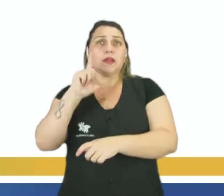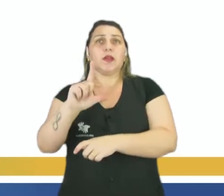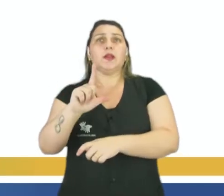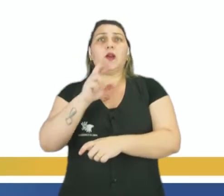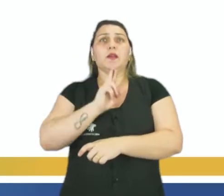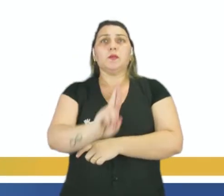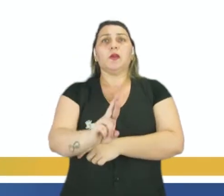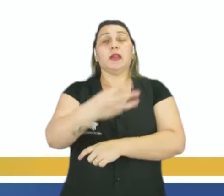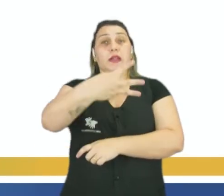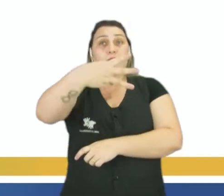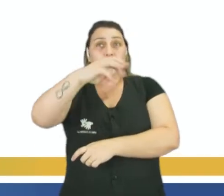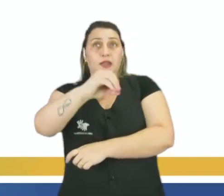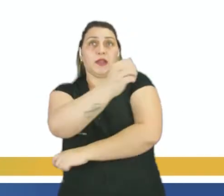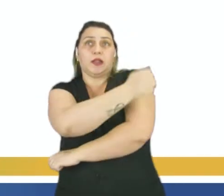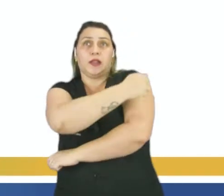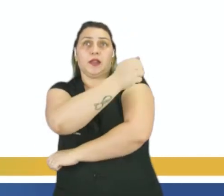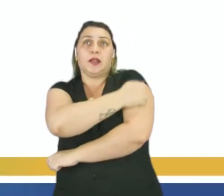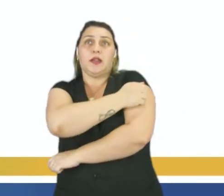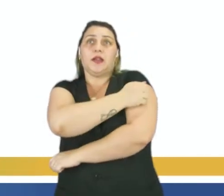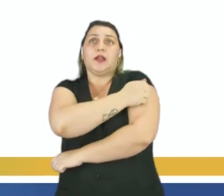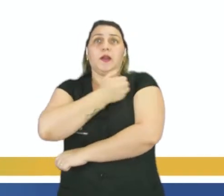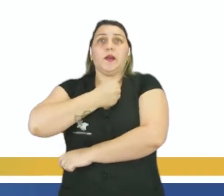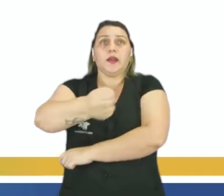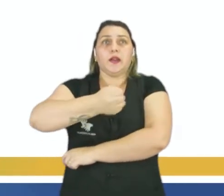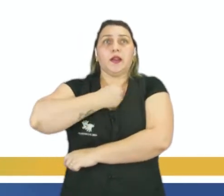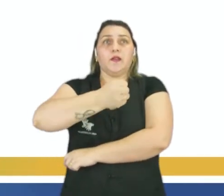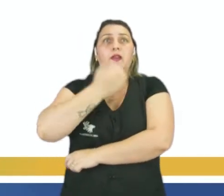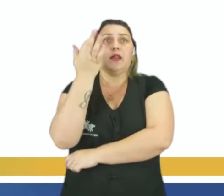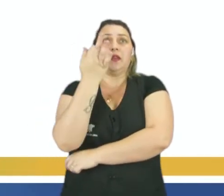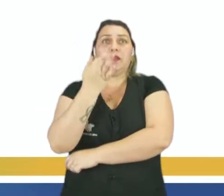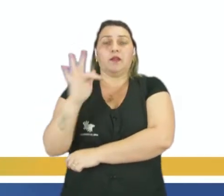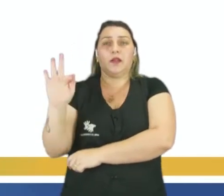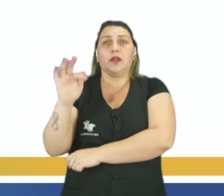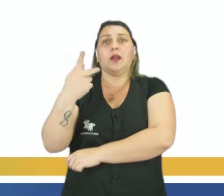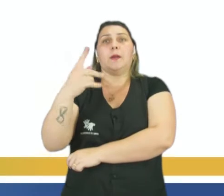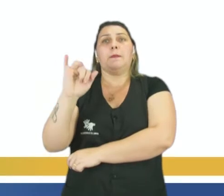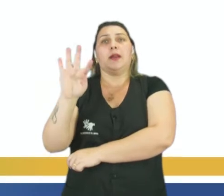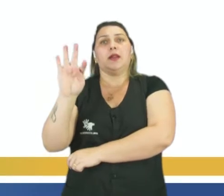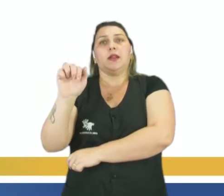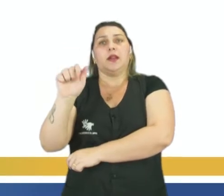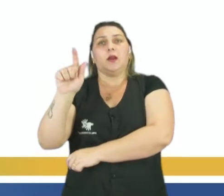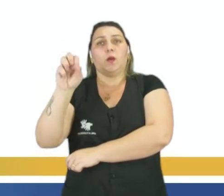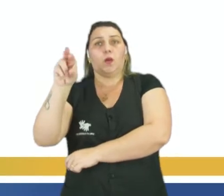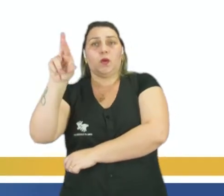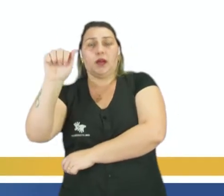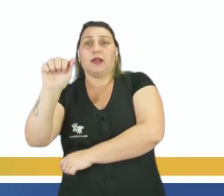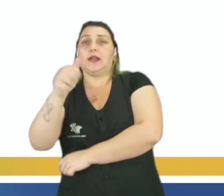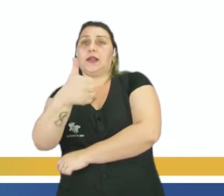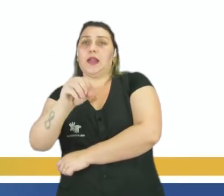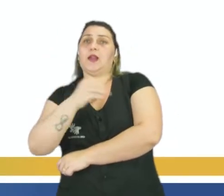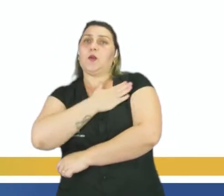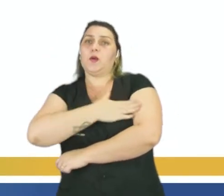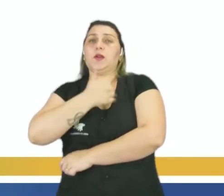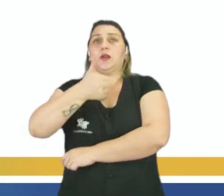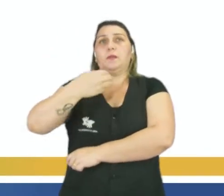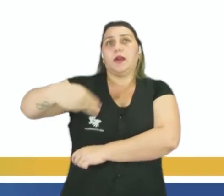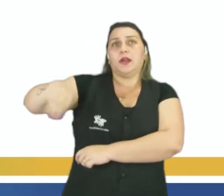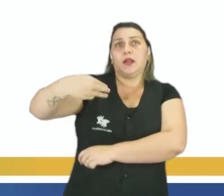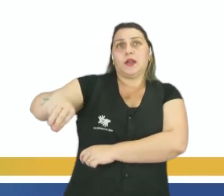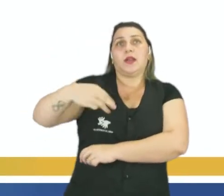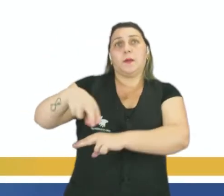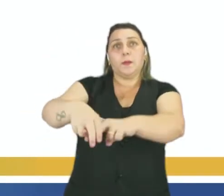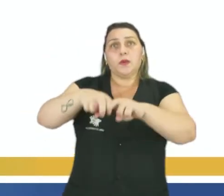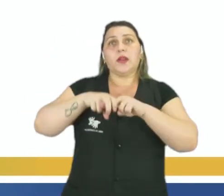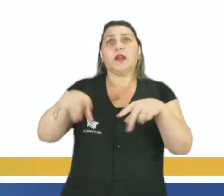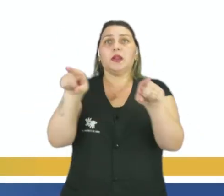seguinte resultado. De 30 alunos entrevistados na faculdade Pitágoras, 10 gostam de matemática,